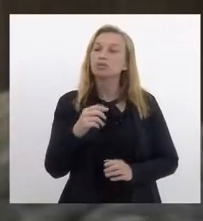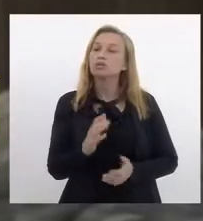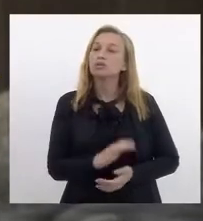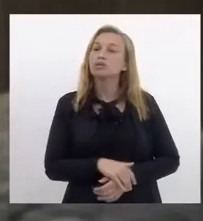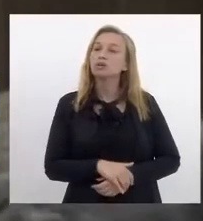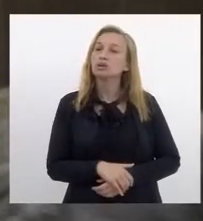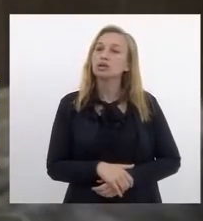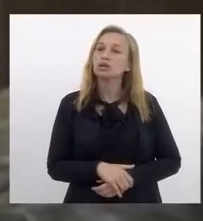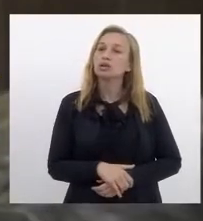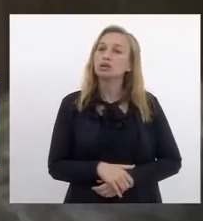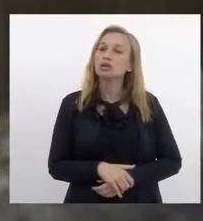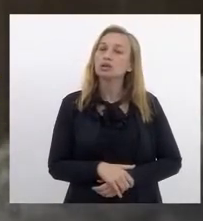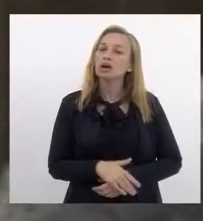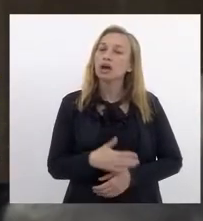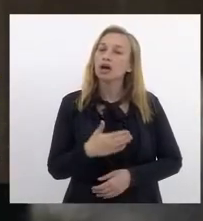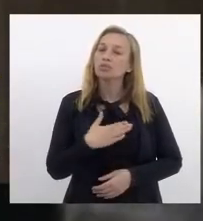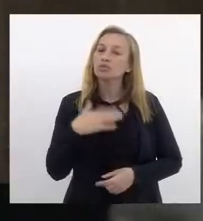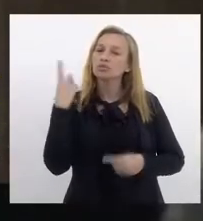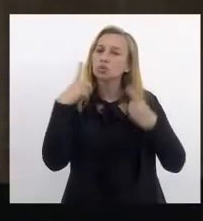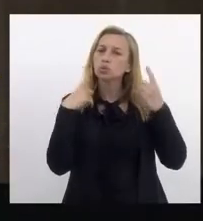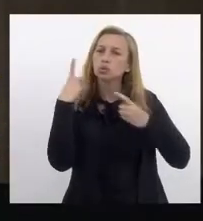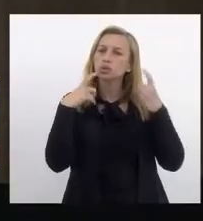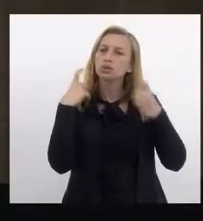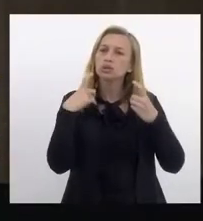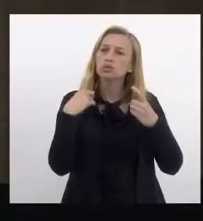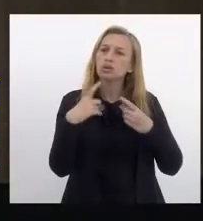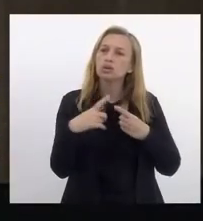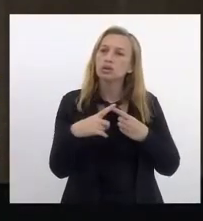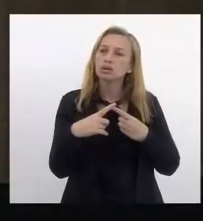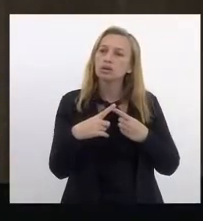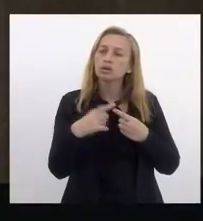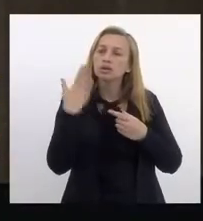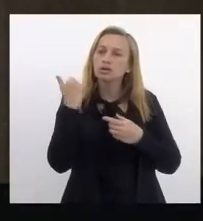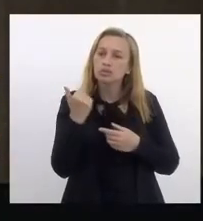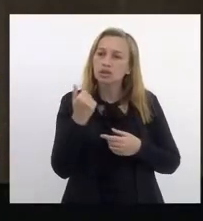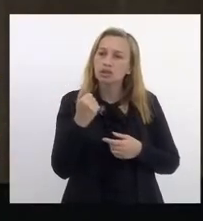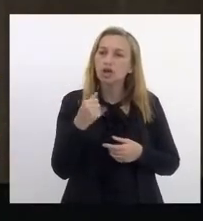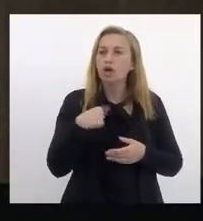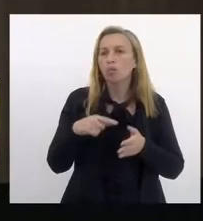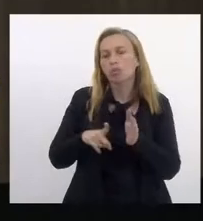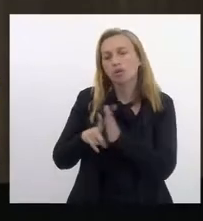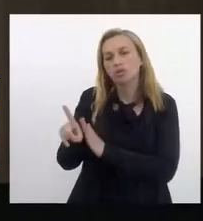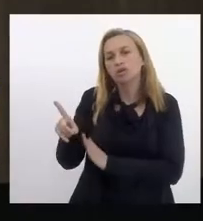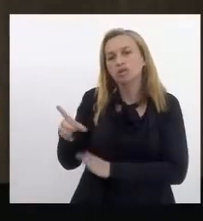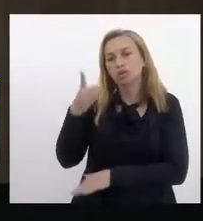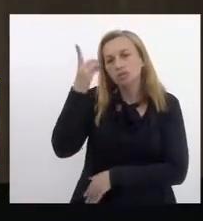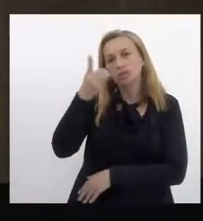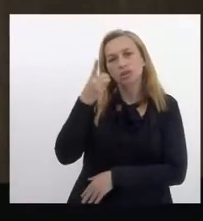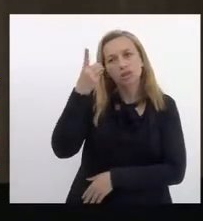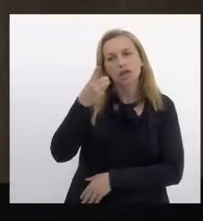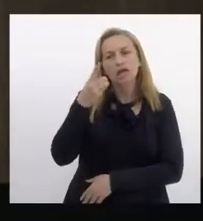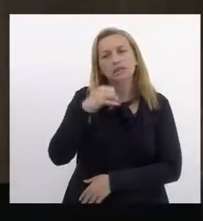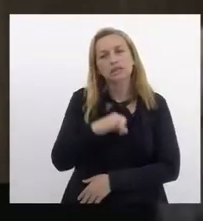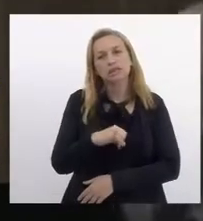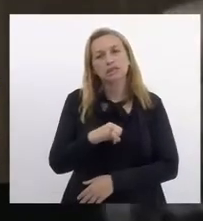seguinte: a minha preocupação era saber, eu perguntei para o deputado,